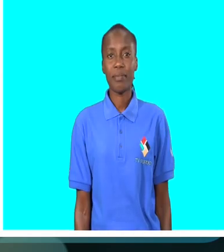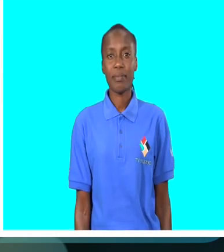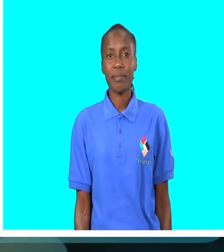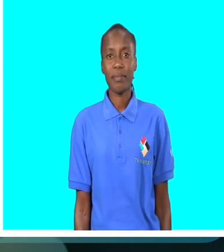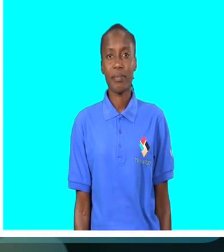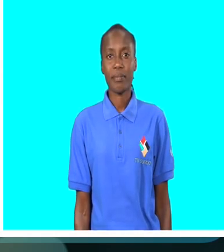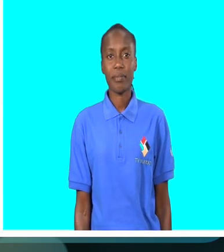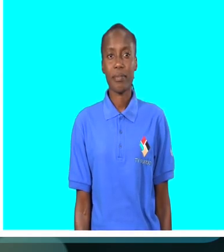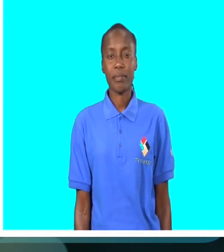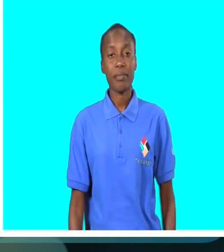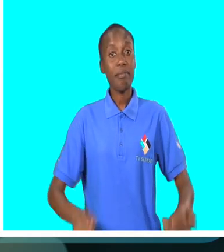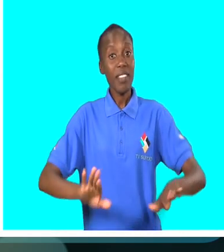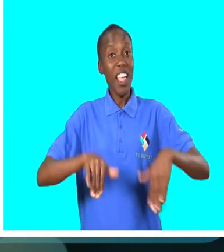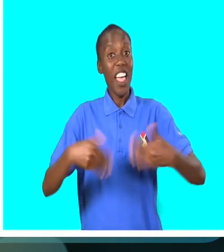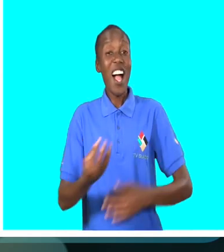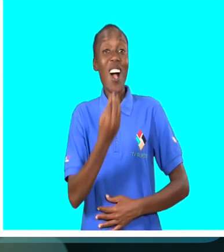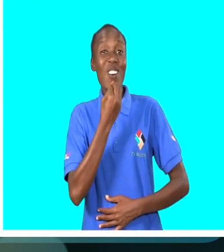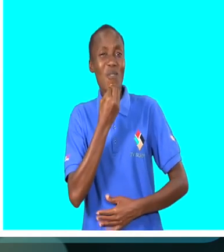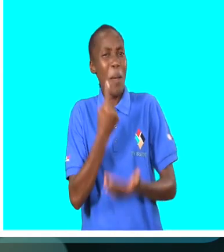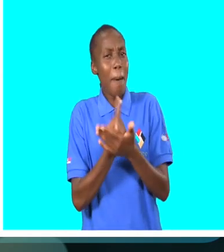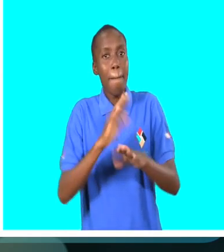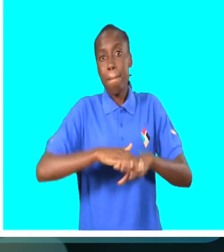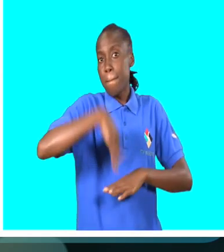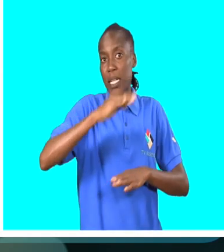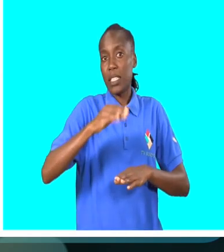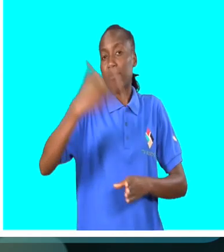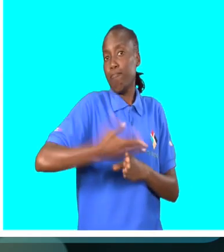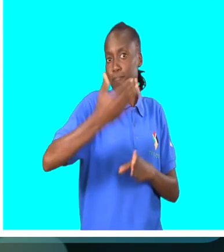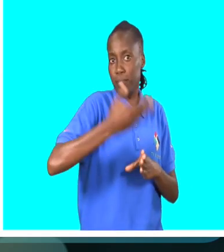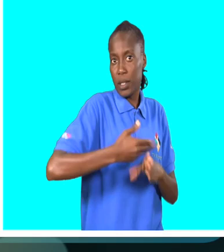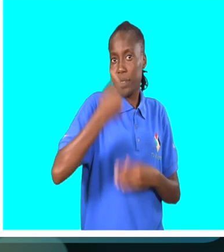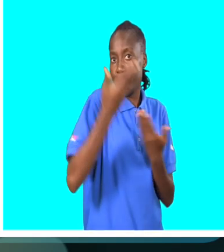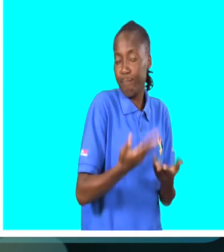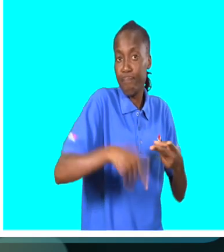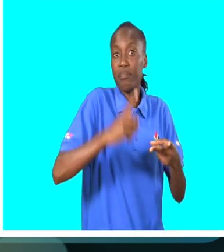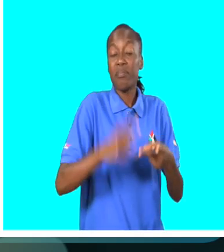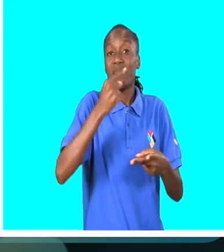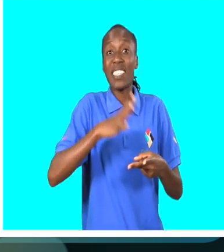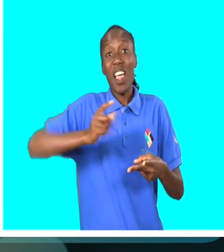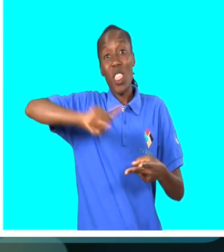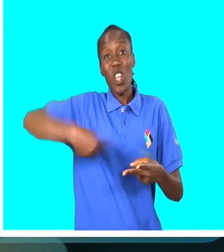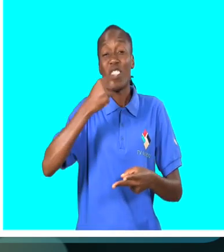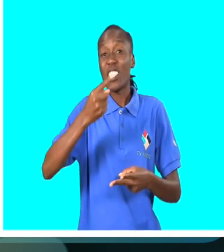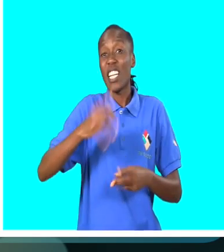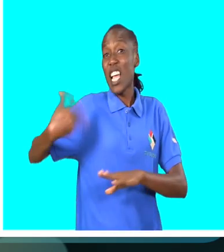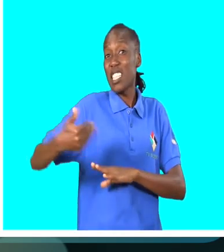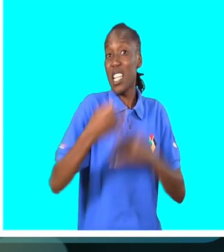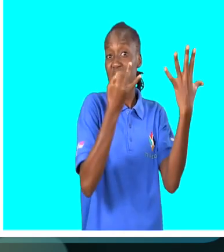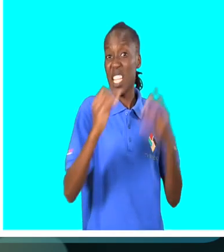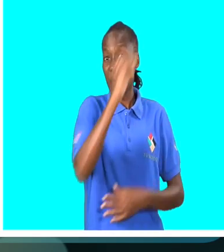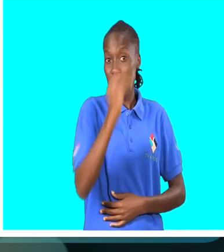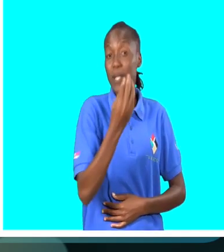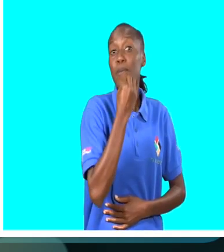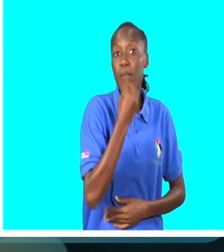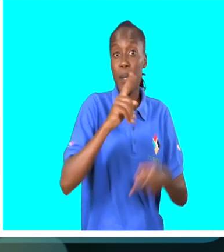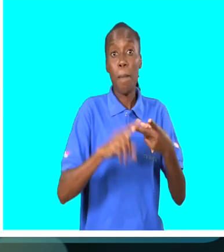A dieta alimentar é mais importante até que o próprio treino. Nós dizemos sempre que é 70% alimentação e